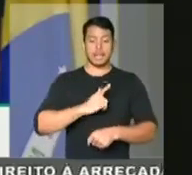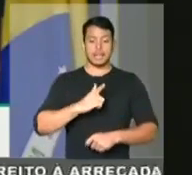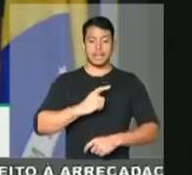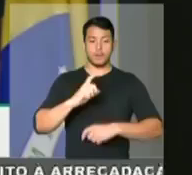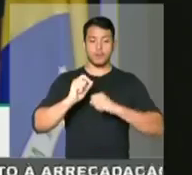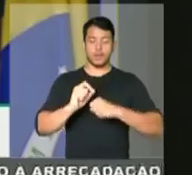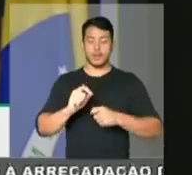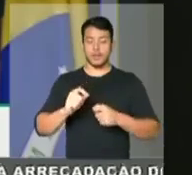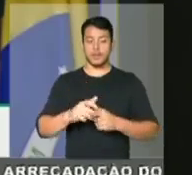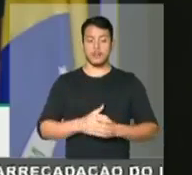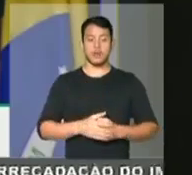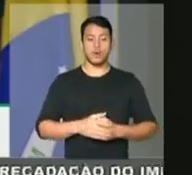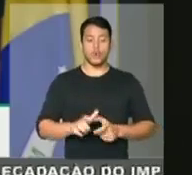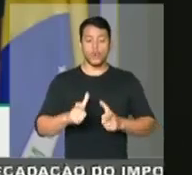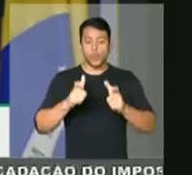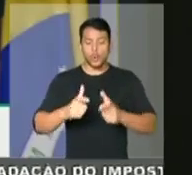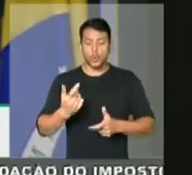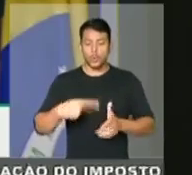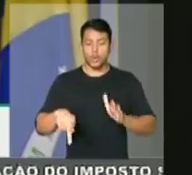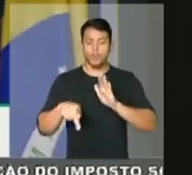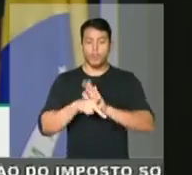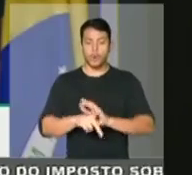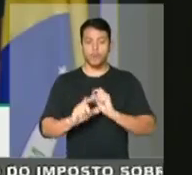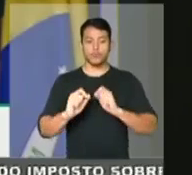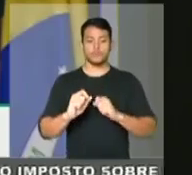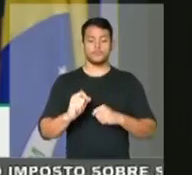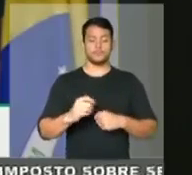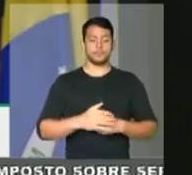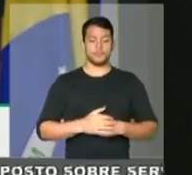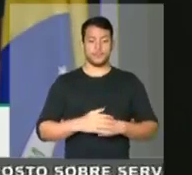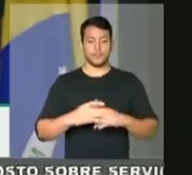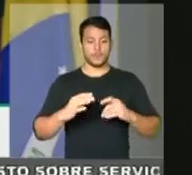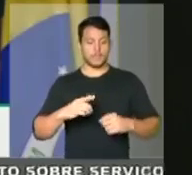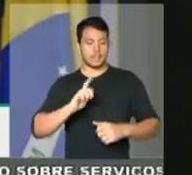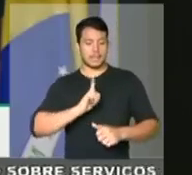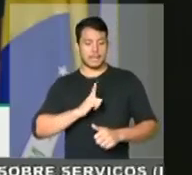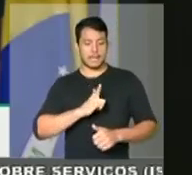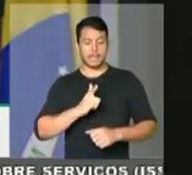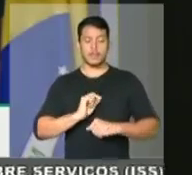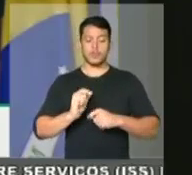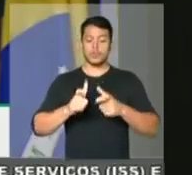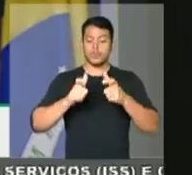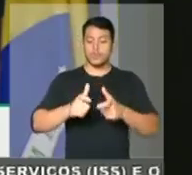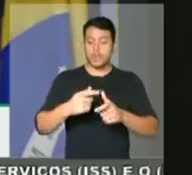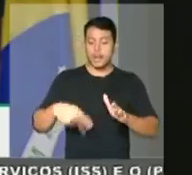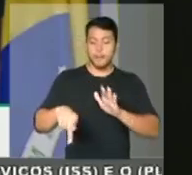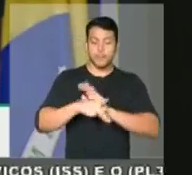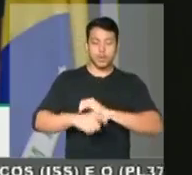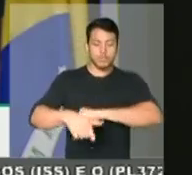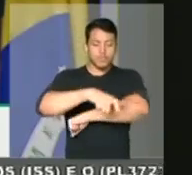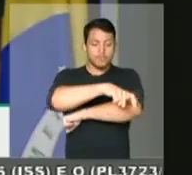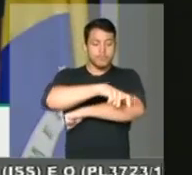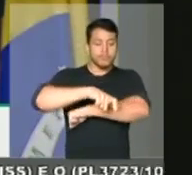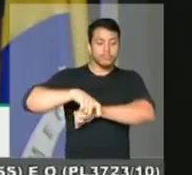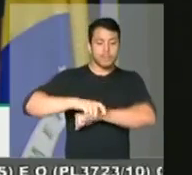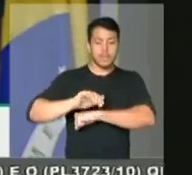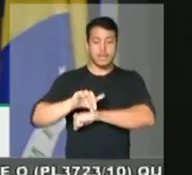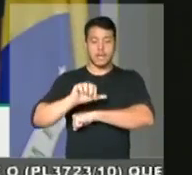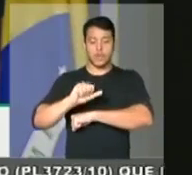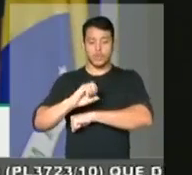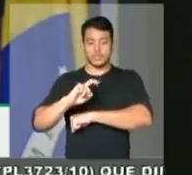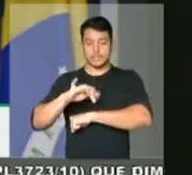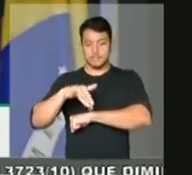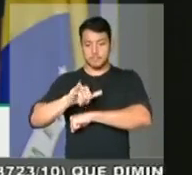rolamento, canteiros, obras de arte, acostamentos, sinalização e faixa lateral de